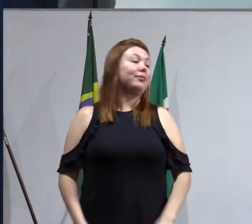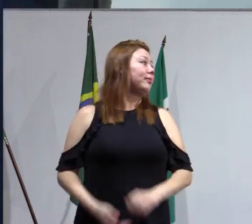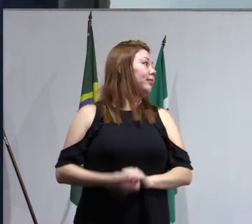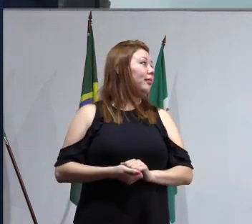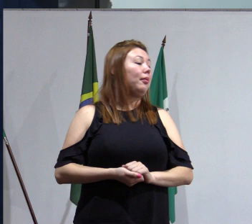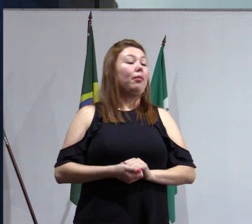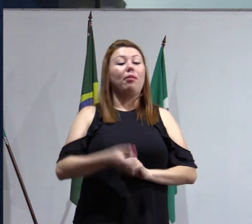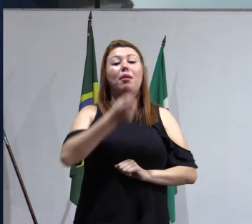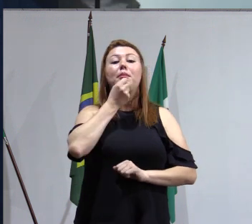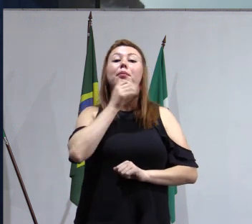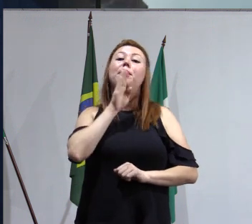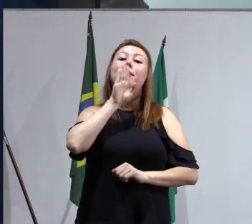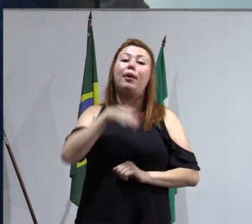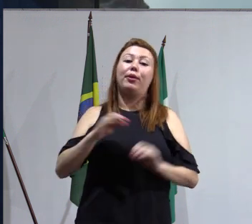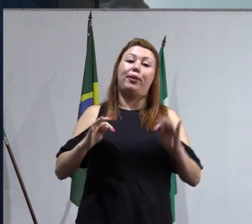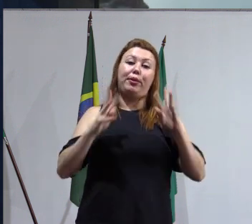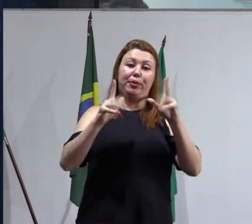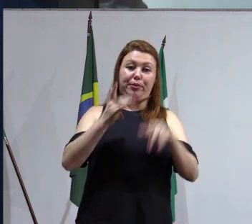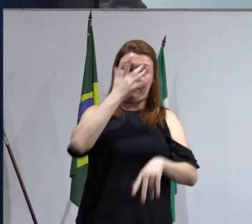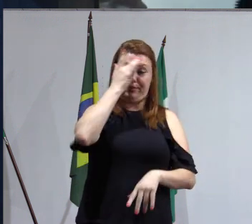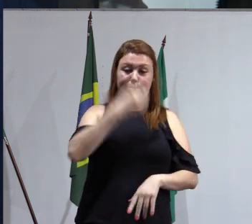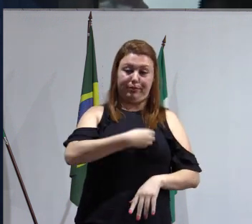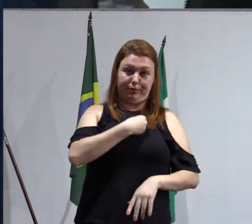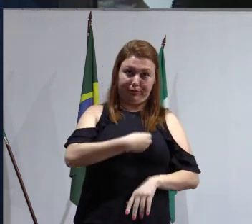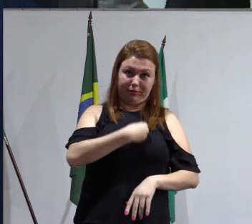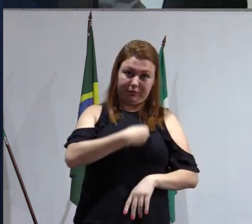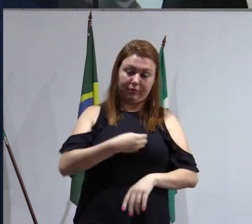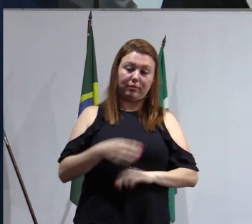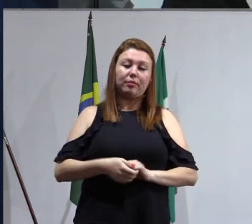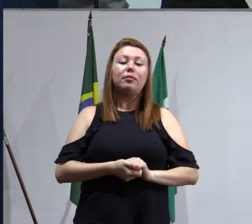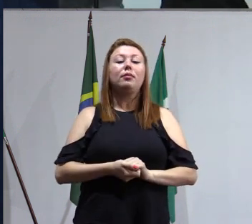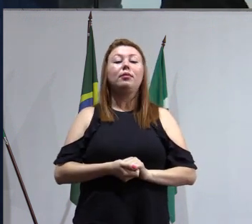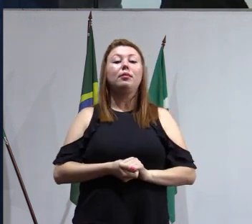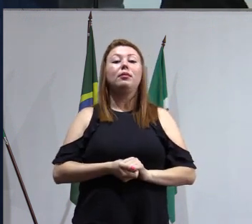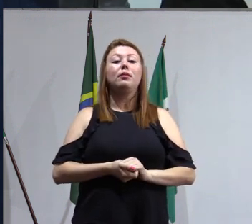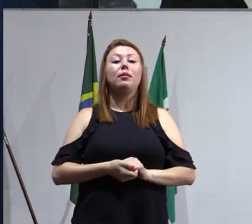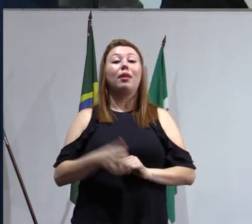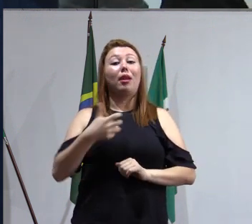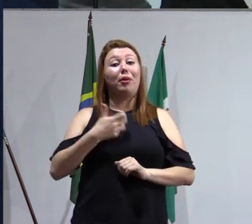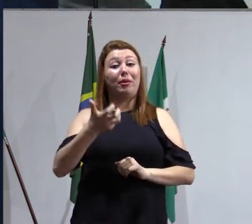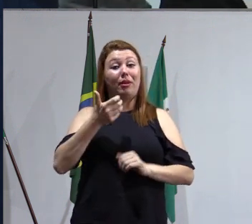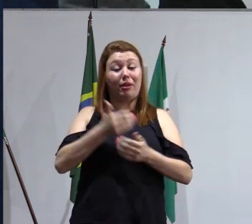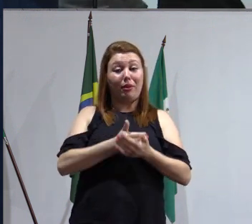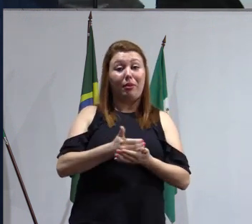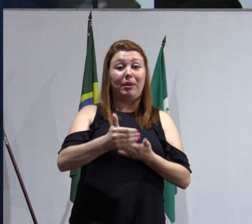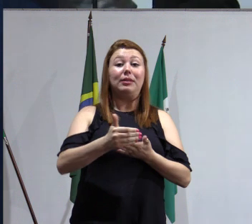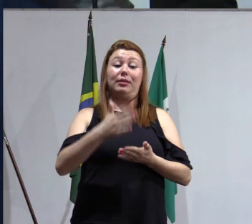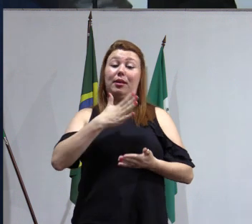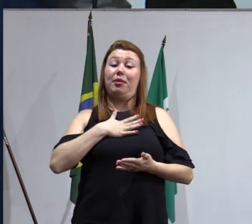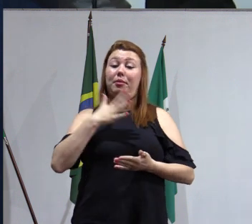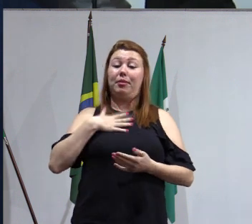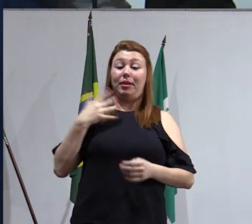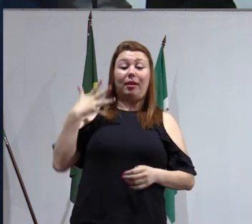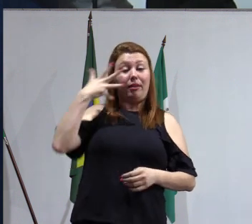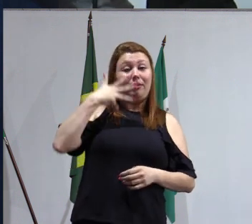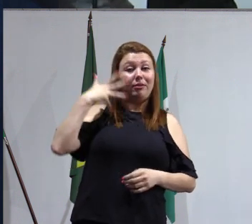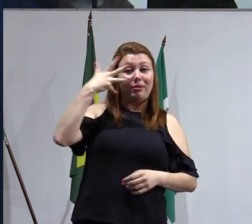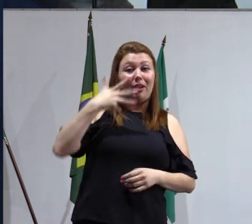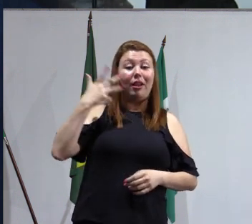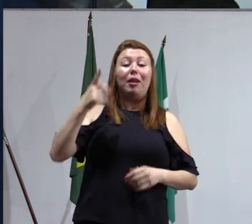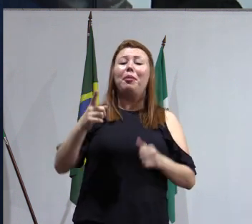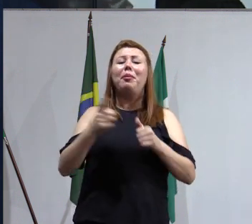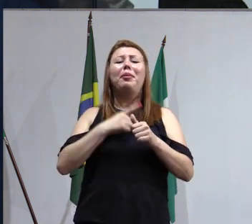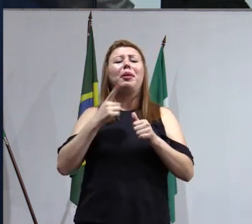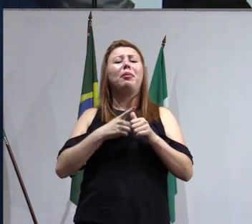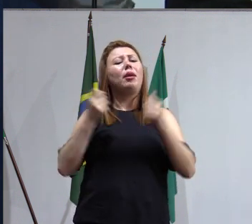Boa tarde a todos e a todas. Eu queria começar a minha fala, primeiro, fazer um esclarecimento que eu